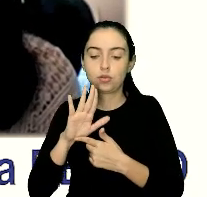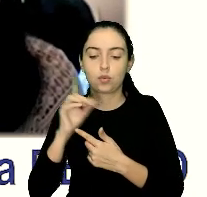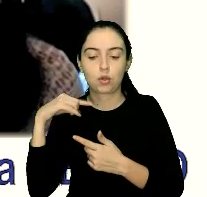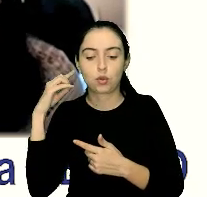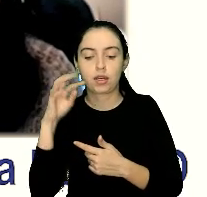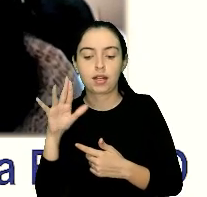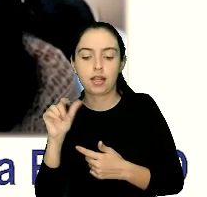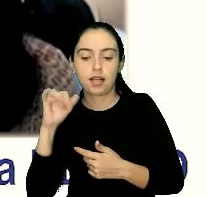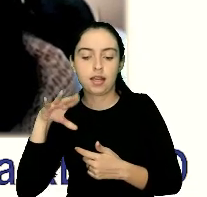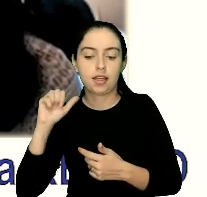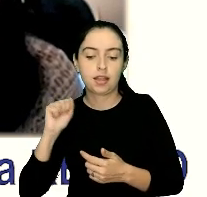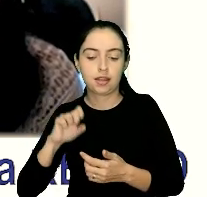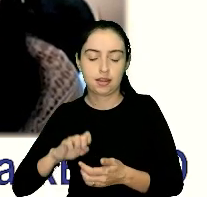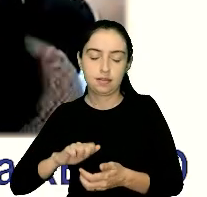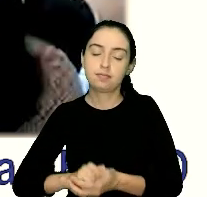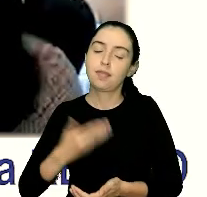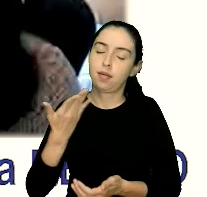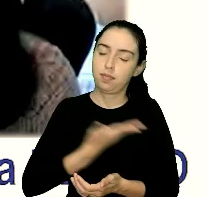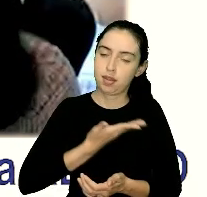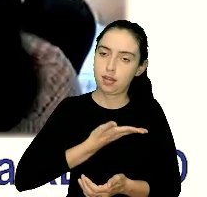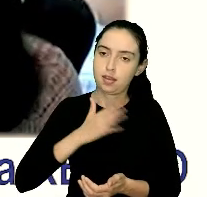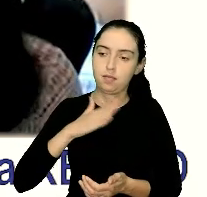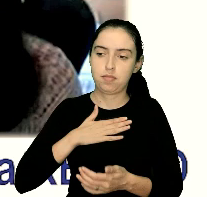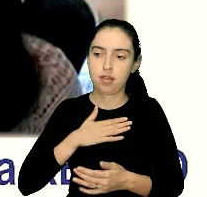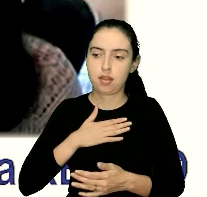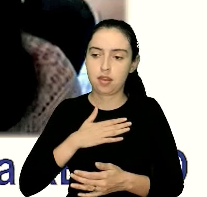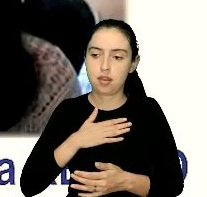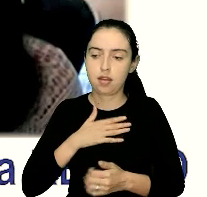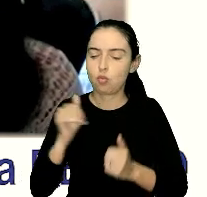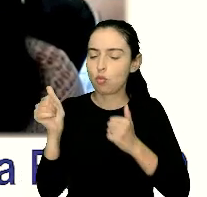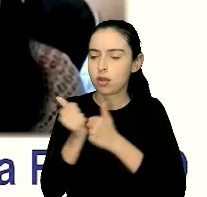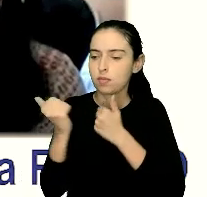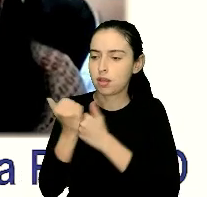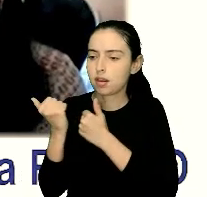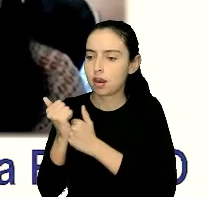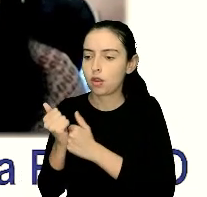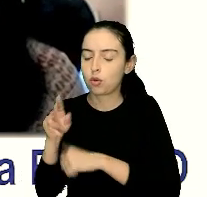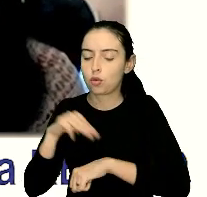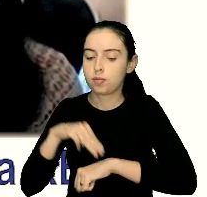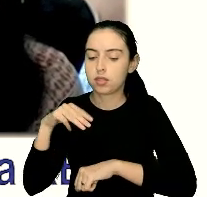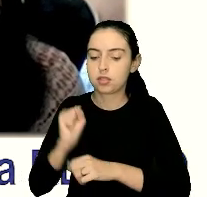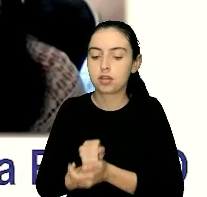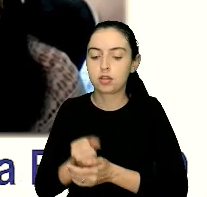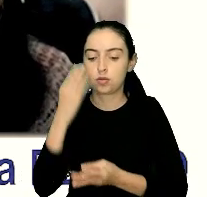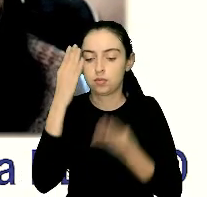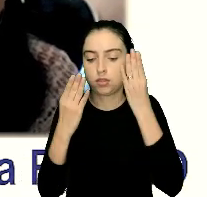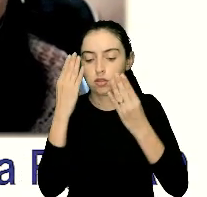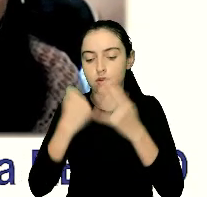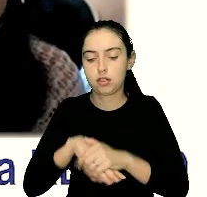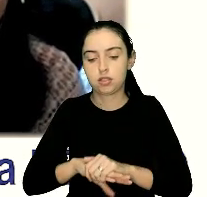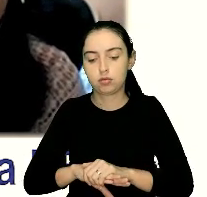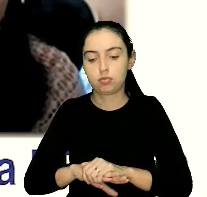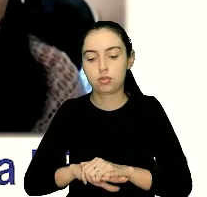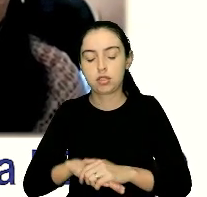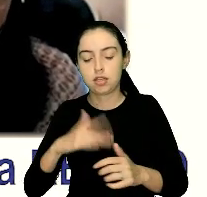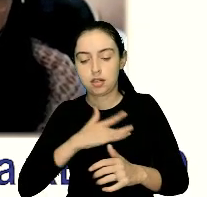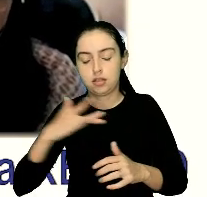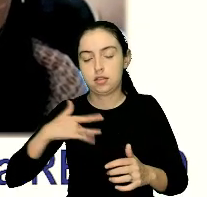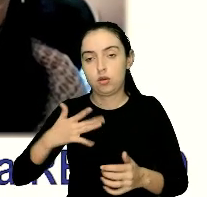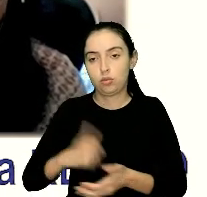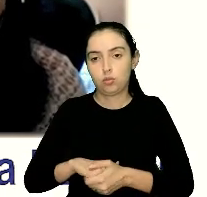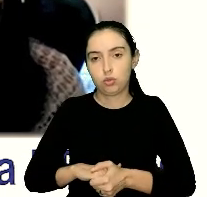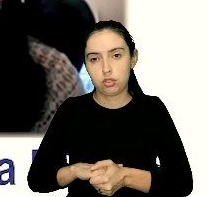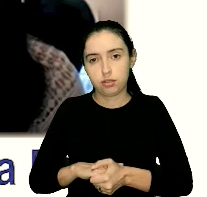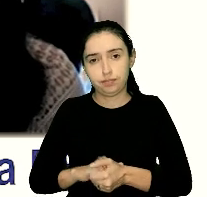ela foi minha orientadora no mestrado em Psicologia da Saúde, e a gente vai ter o prazer de